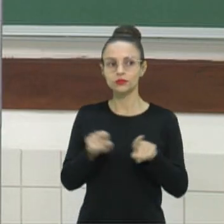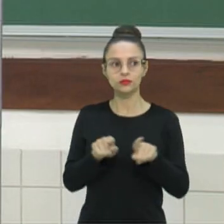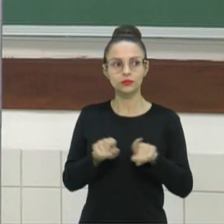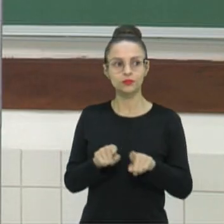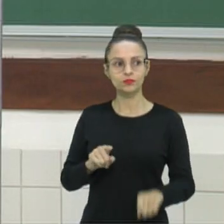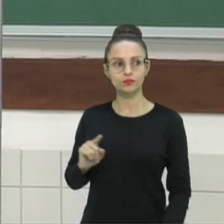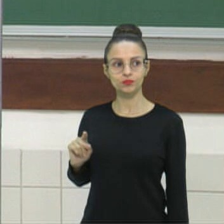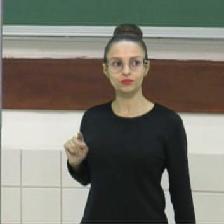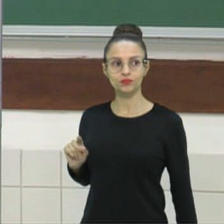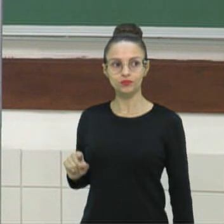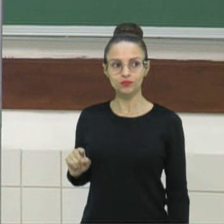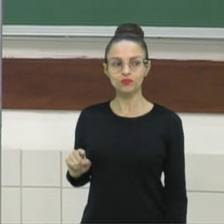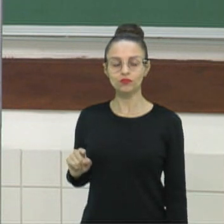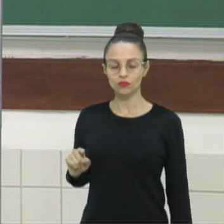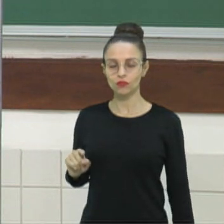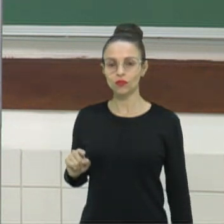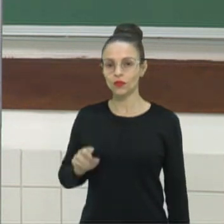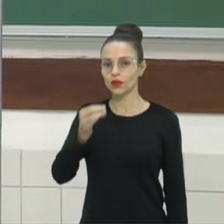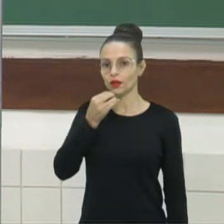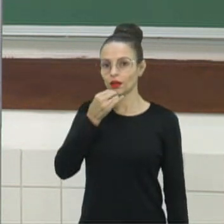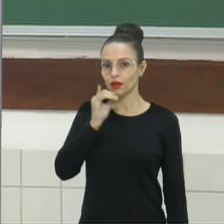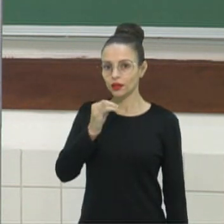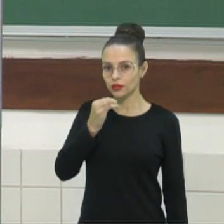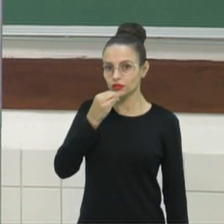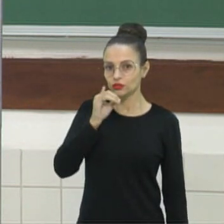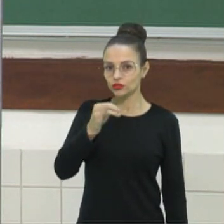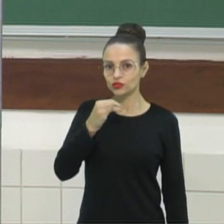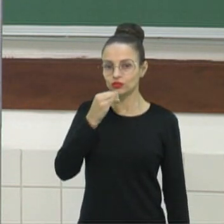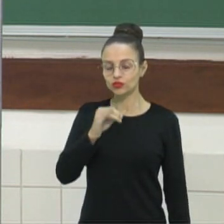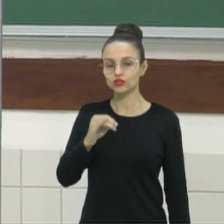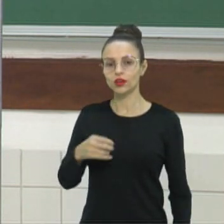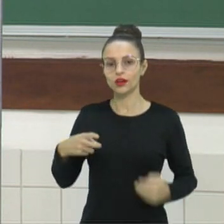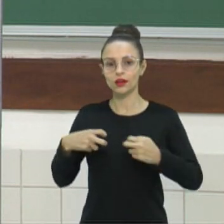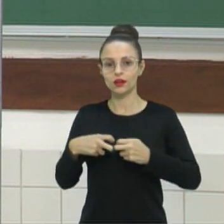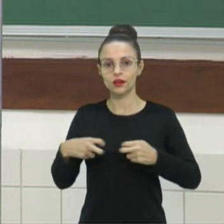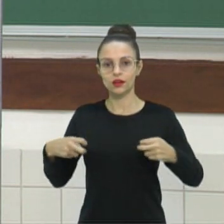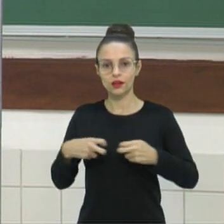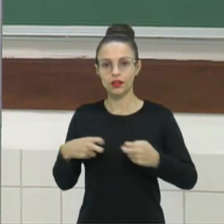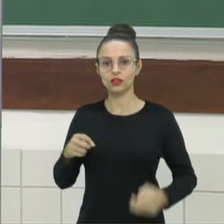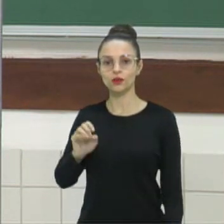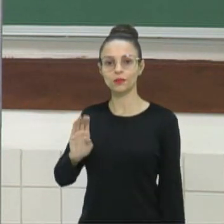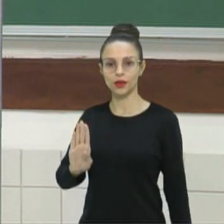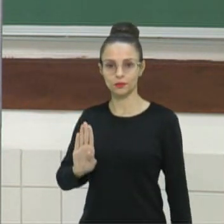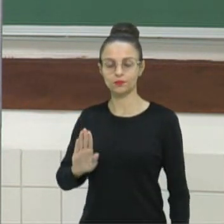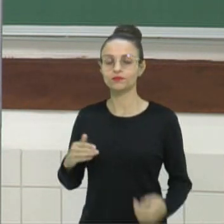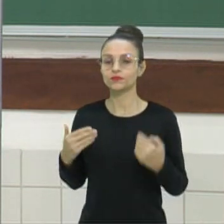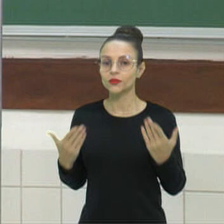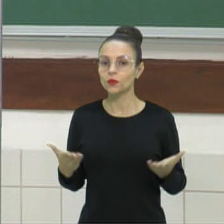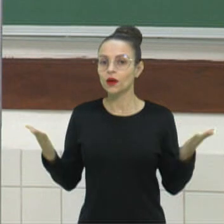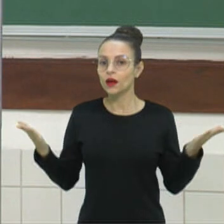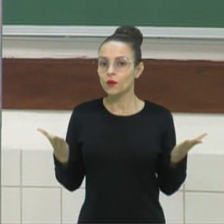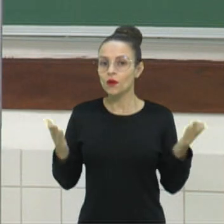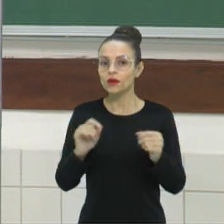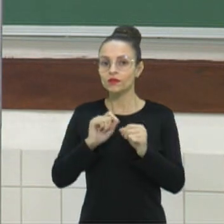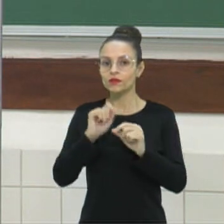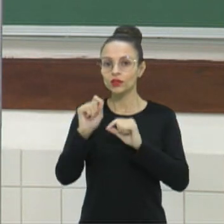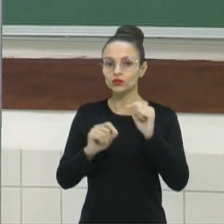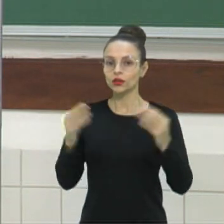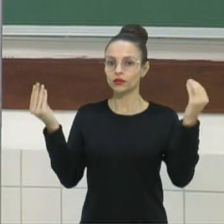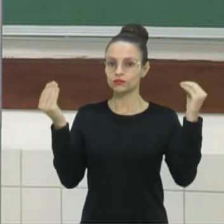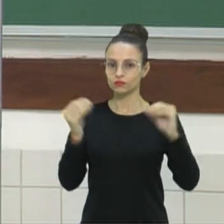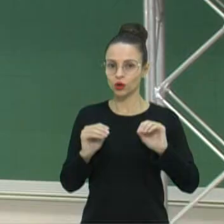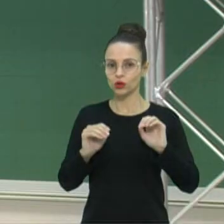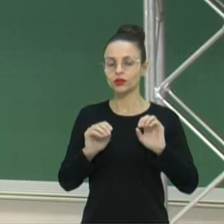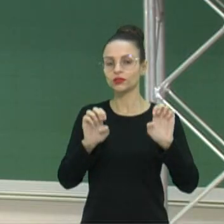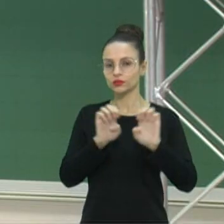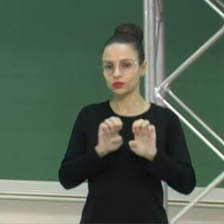aqui eu vou ter a energia elástica do ponto B. O que eu faço agora? Coloco as